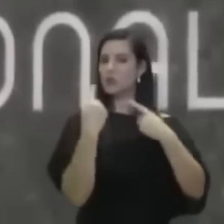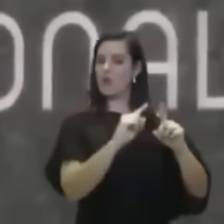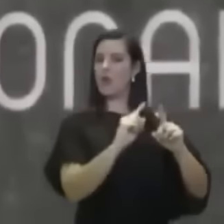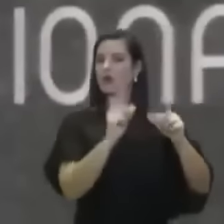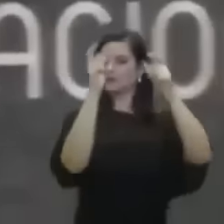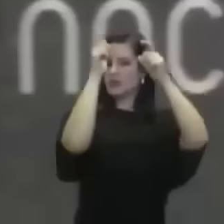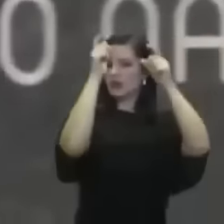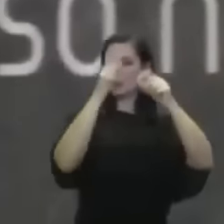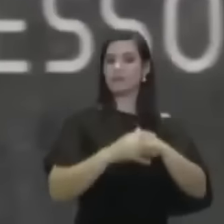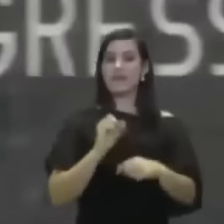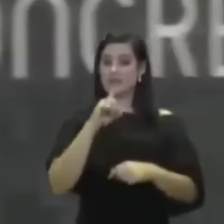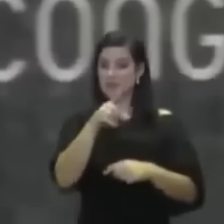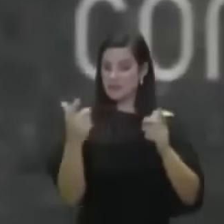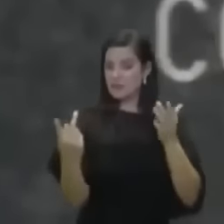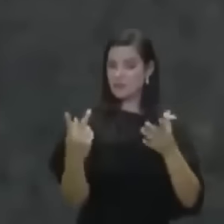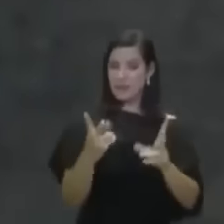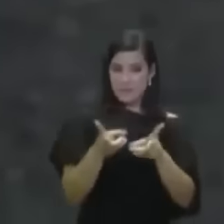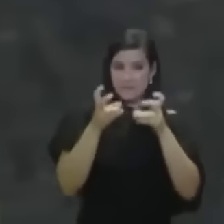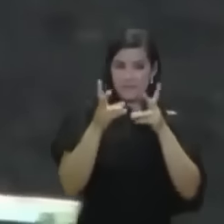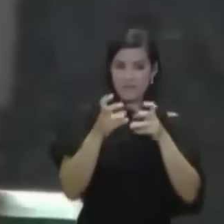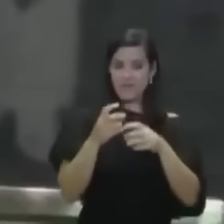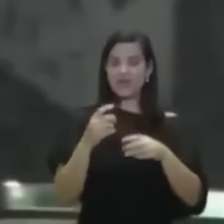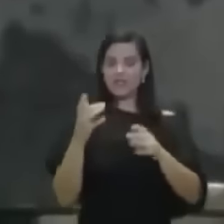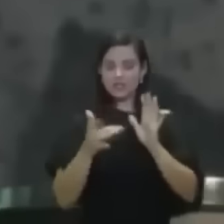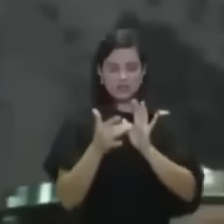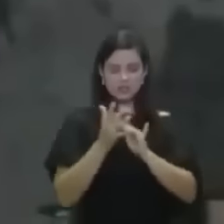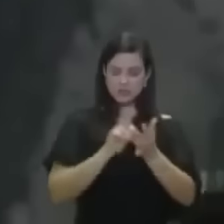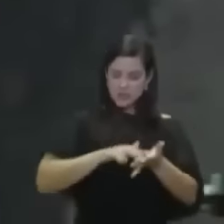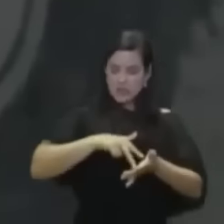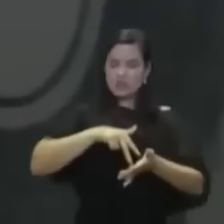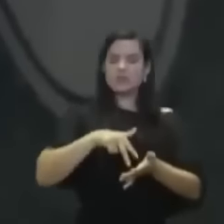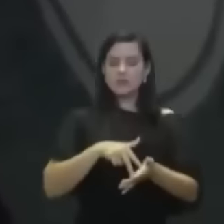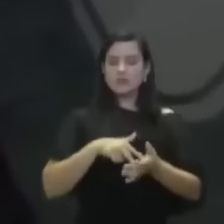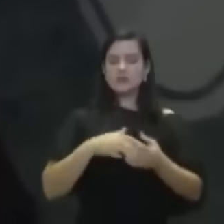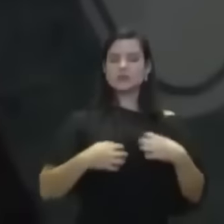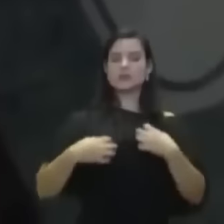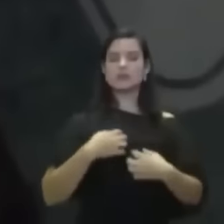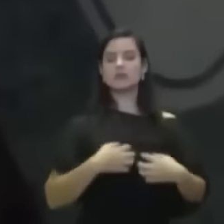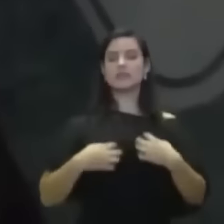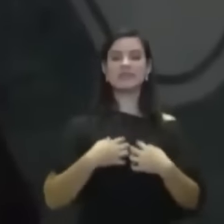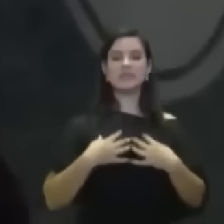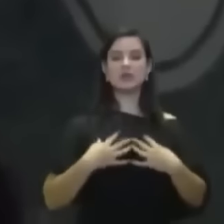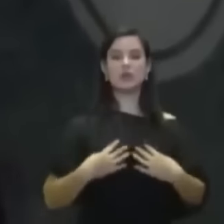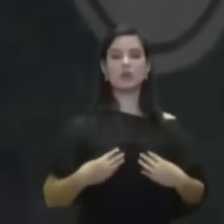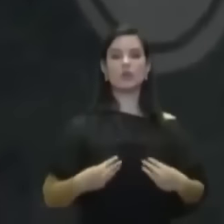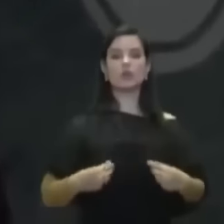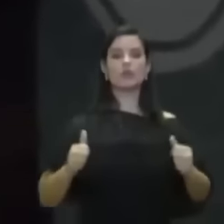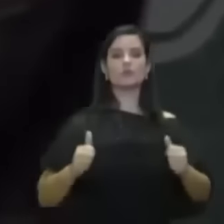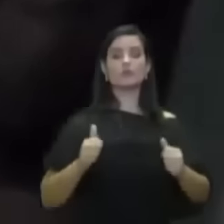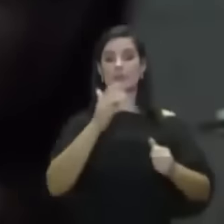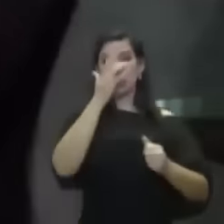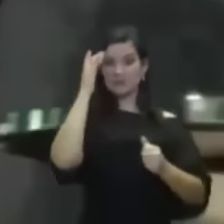Se você perceber, quando Jesus se levanta desse terceiro momento de oração, não tem mais angústia nele. Quando as pessoas